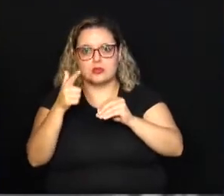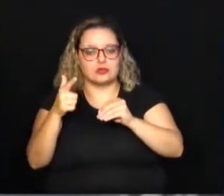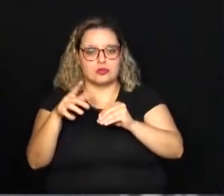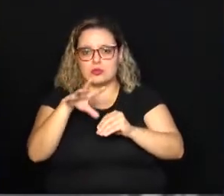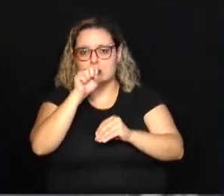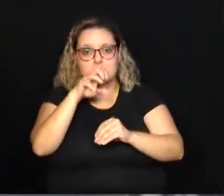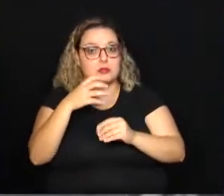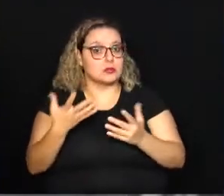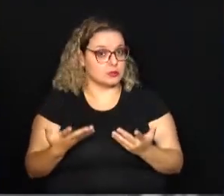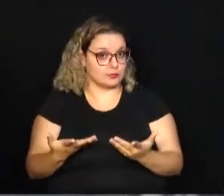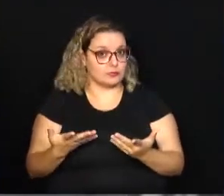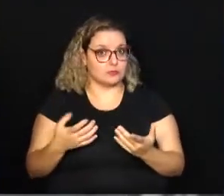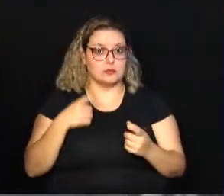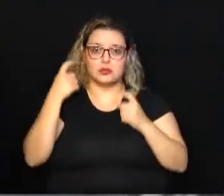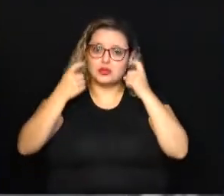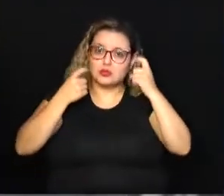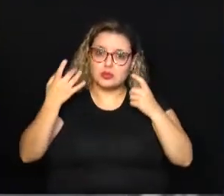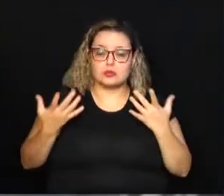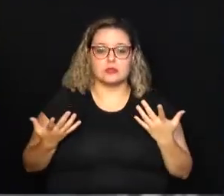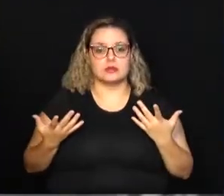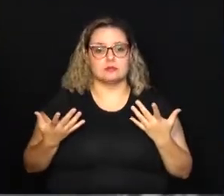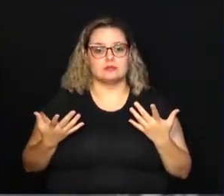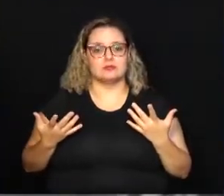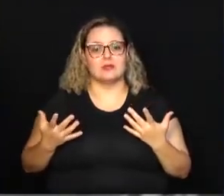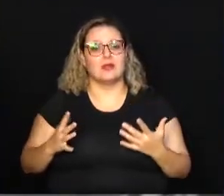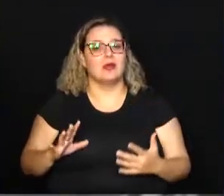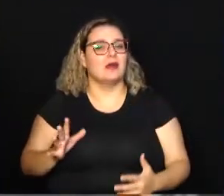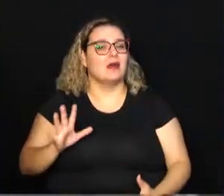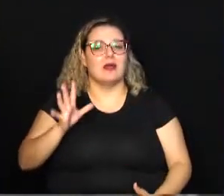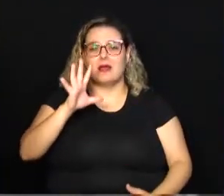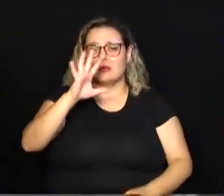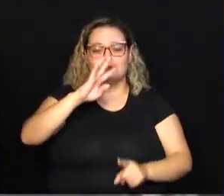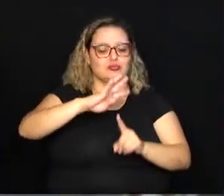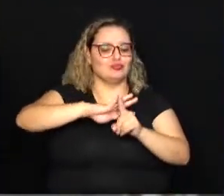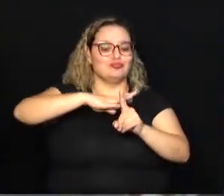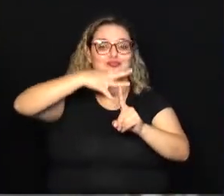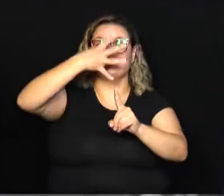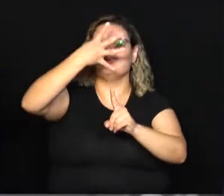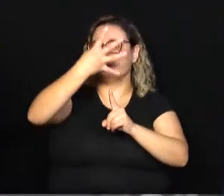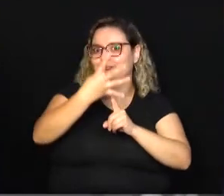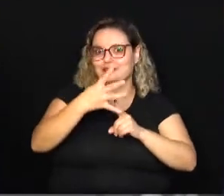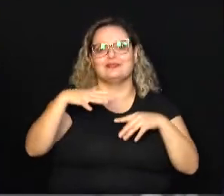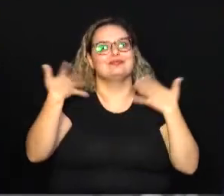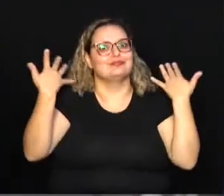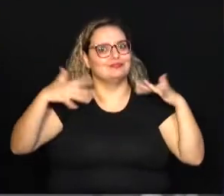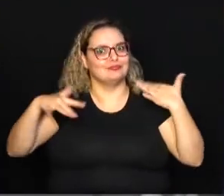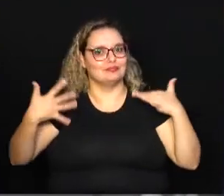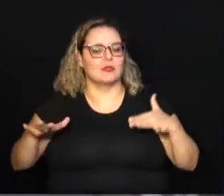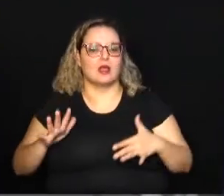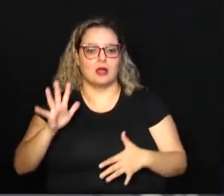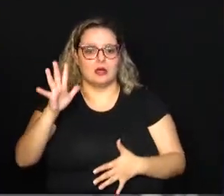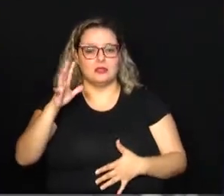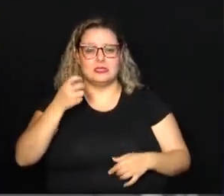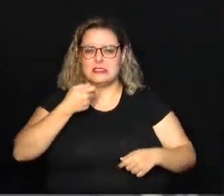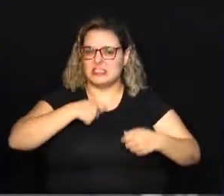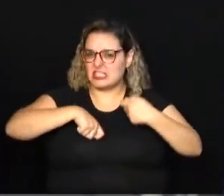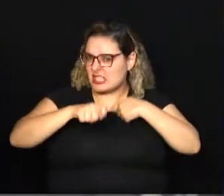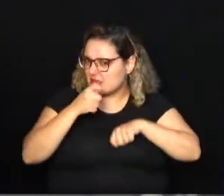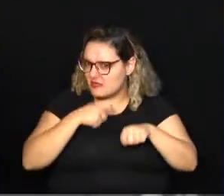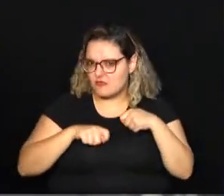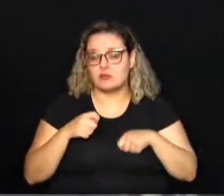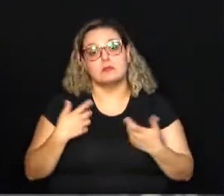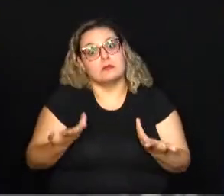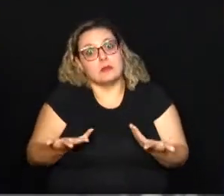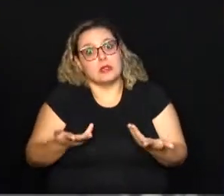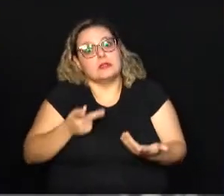preocupação, fora o fato de que o preço quadruplica. Quer dizer, a gente... É um tanto quanto revoltante, mas nós temos que falar